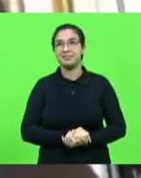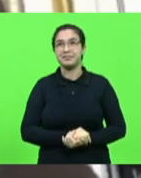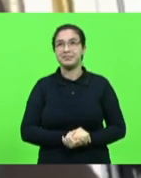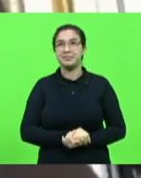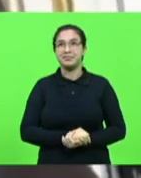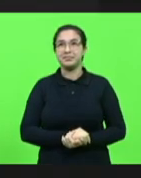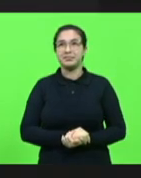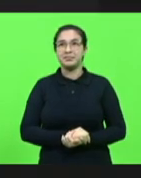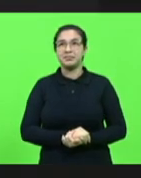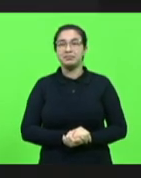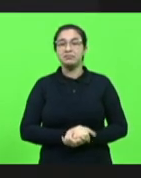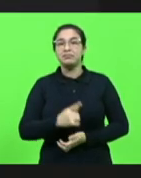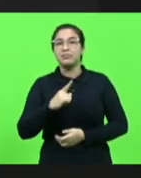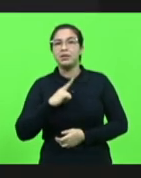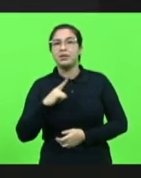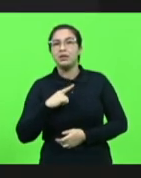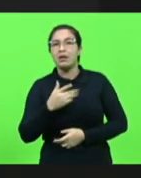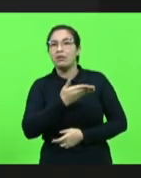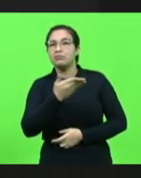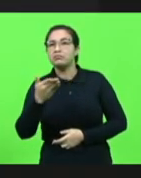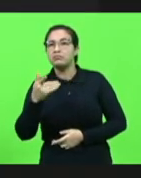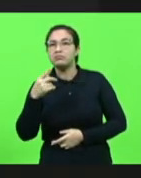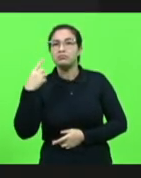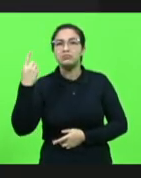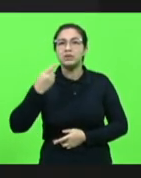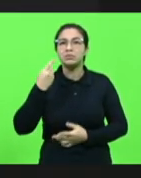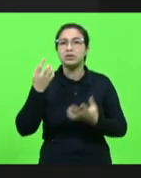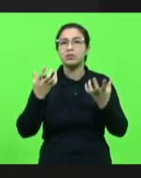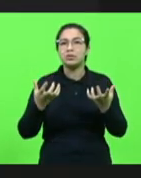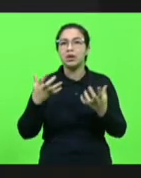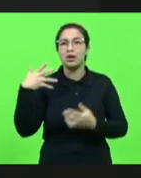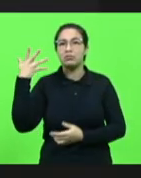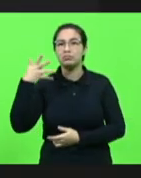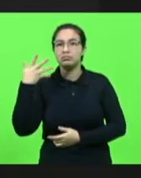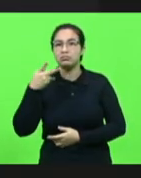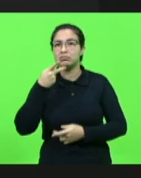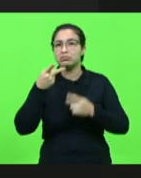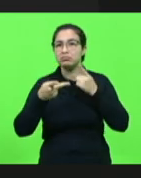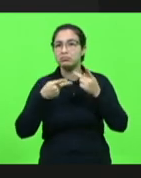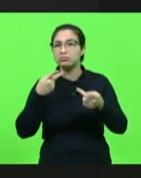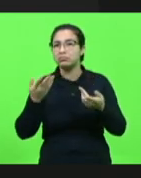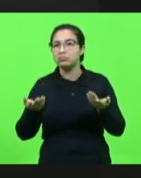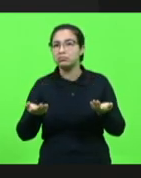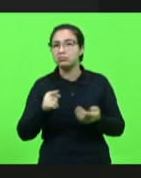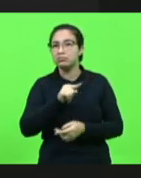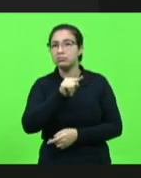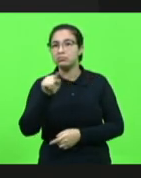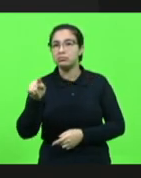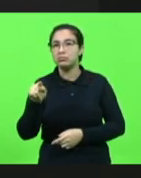Eu pergunto se tem mais algum deputado que gostaria de fazer uso da palavra.